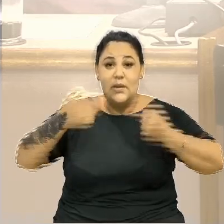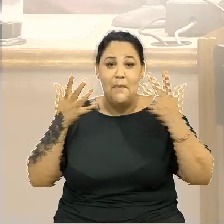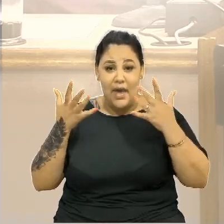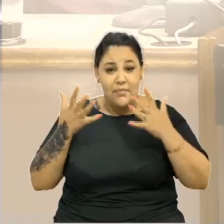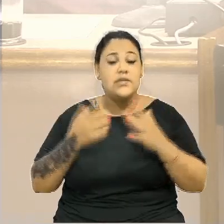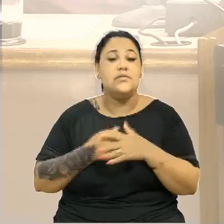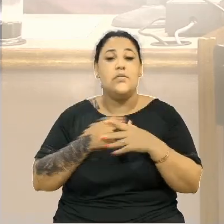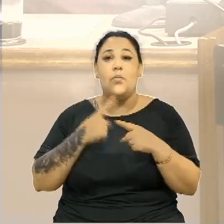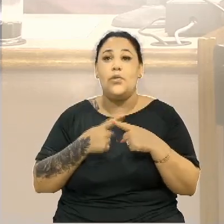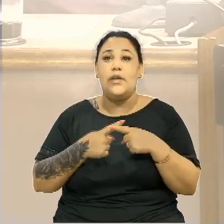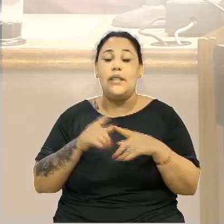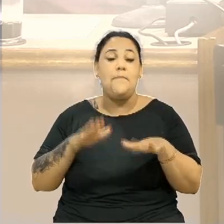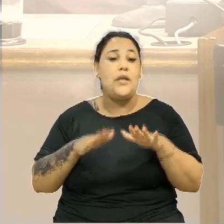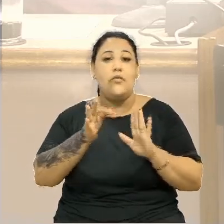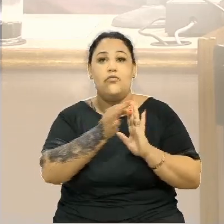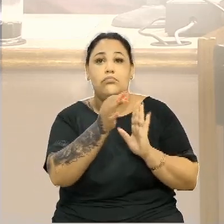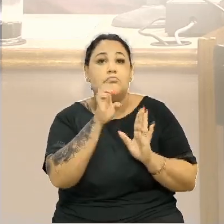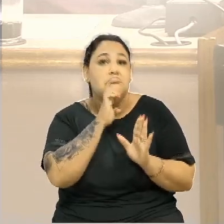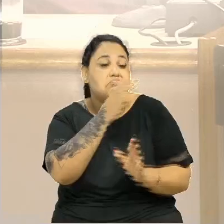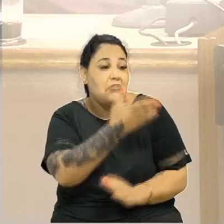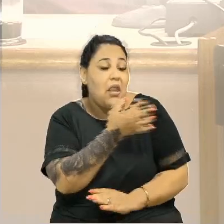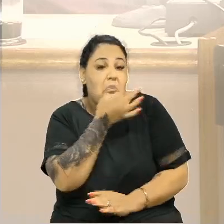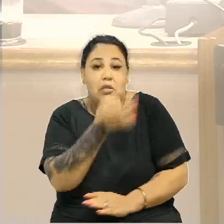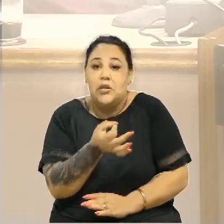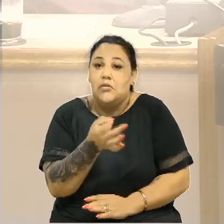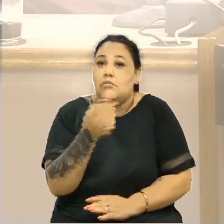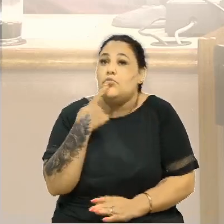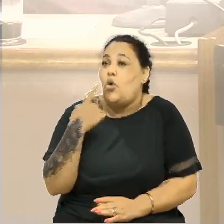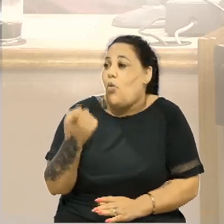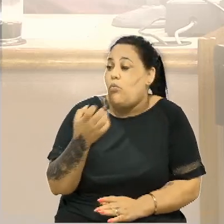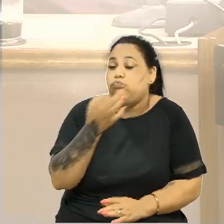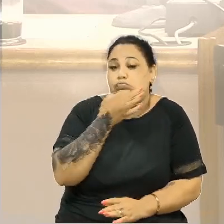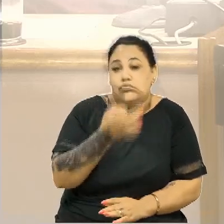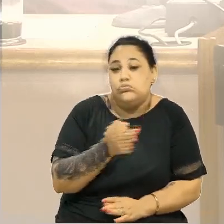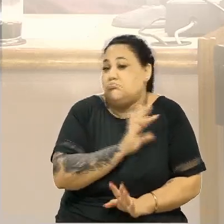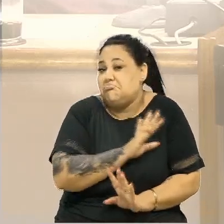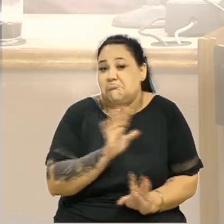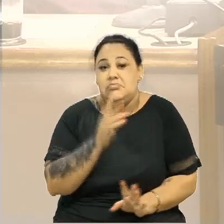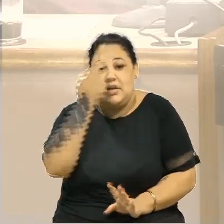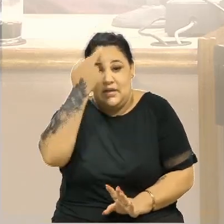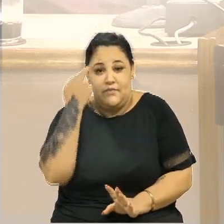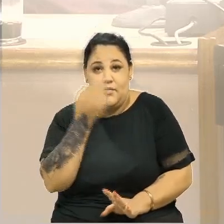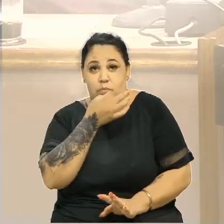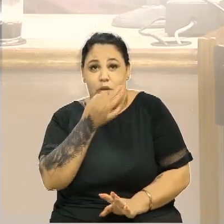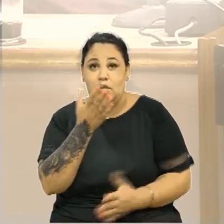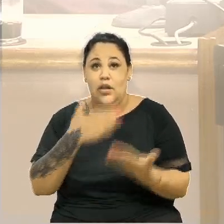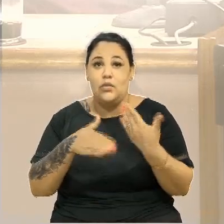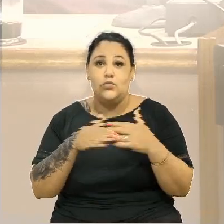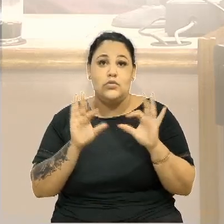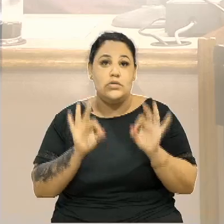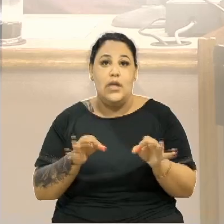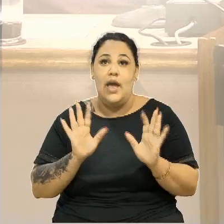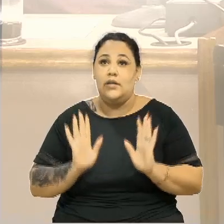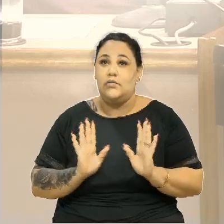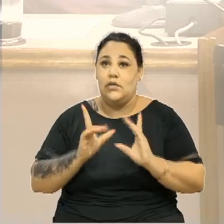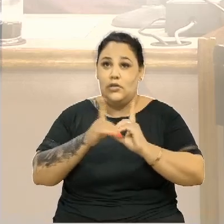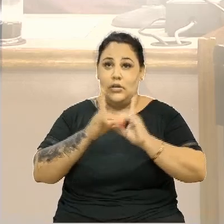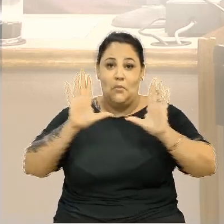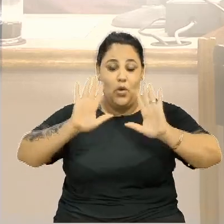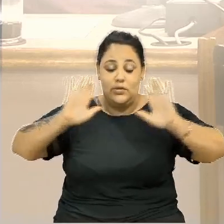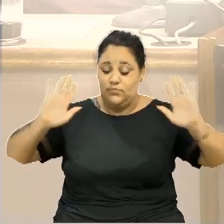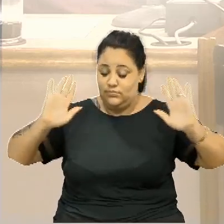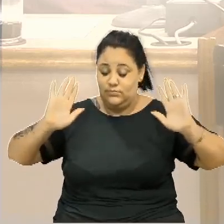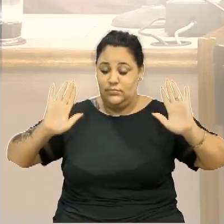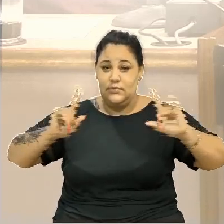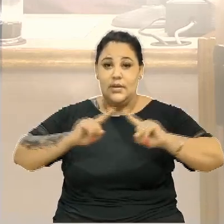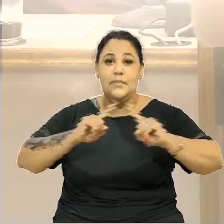O vereador Estela tem o seu posicionamento, eu tenho o meu, o vereador Rafael tem o meu, e está tudo certo e perfeito. E é da democracia.